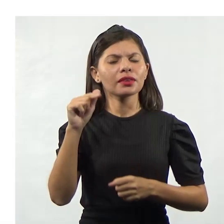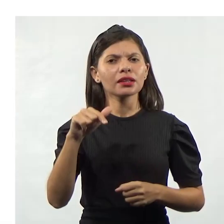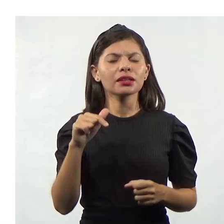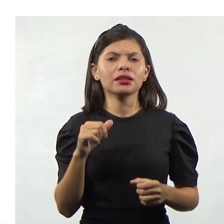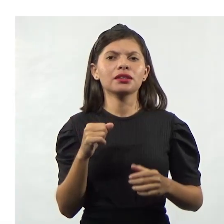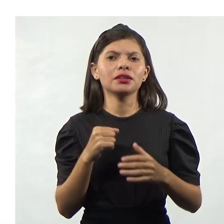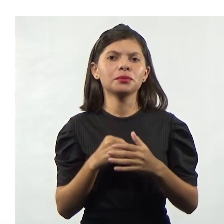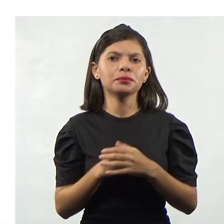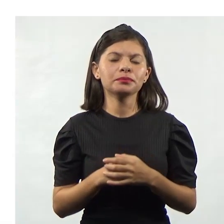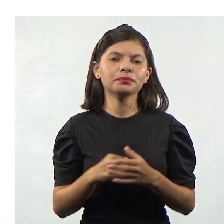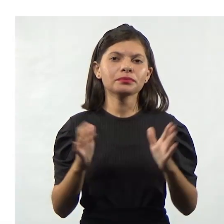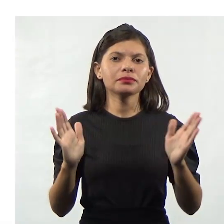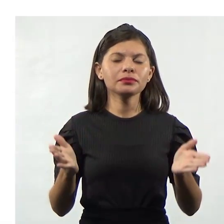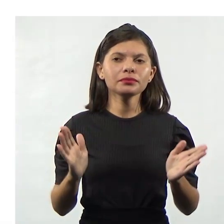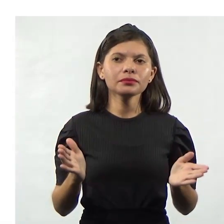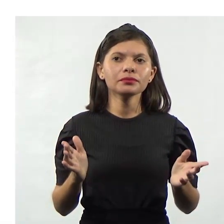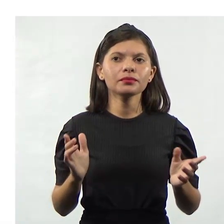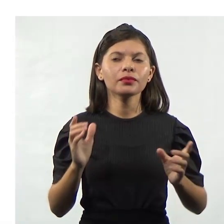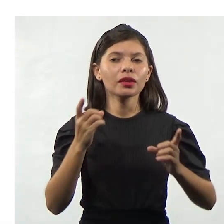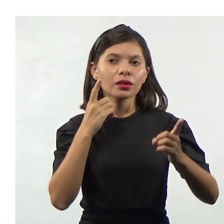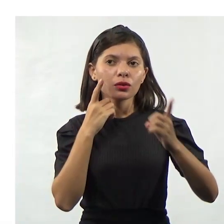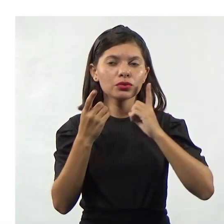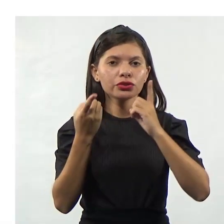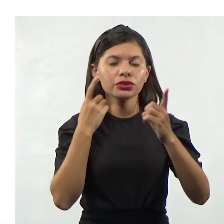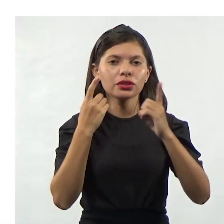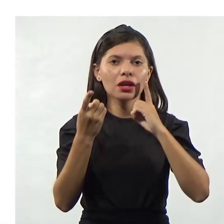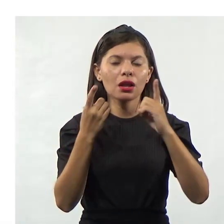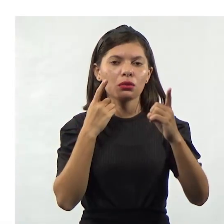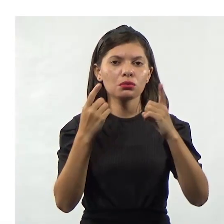Seguindo. Aqui, como eu já adiantei,